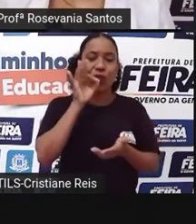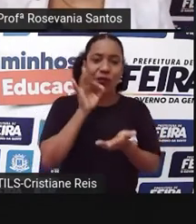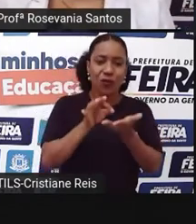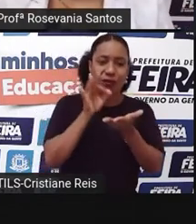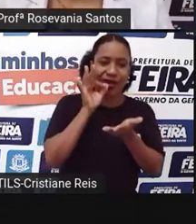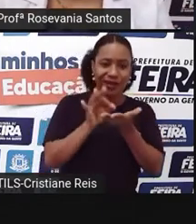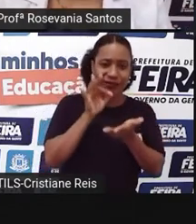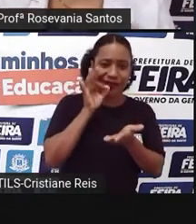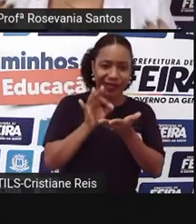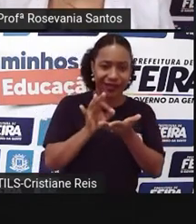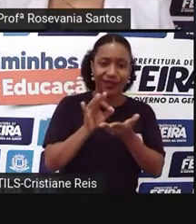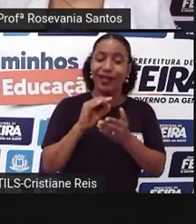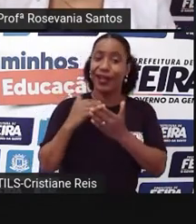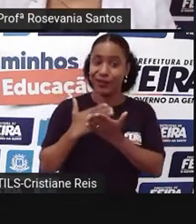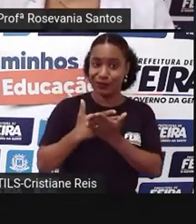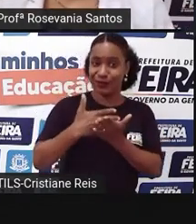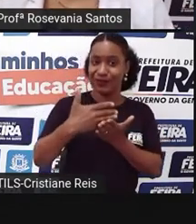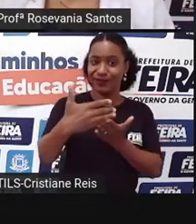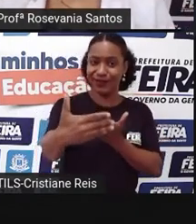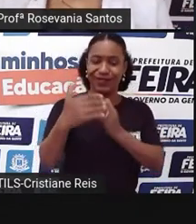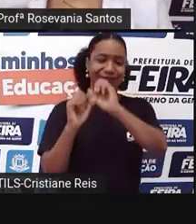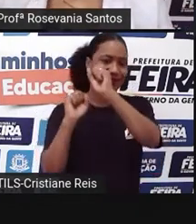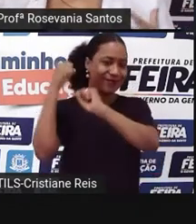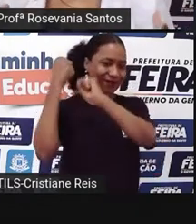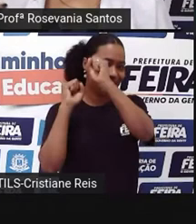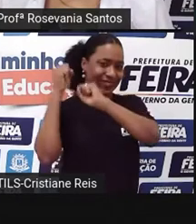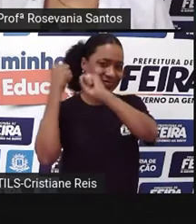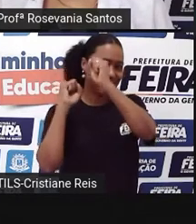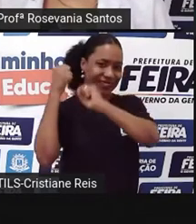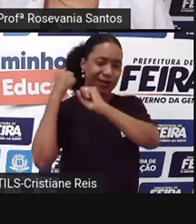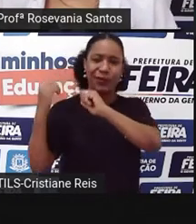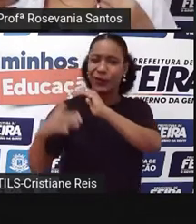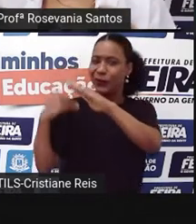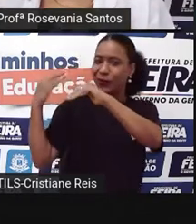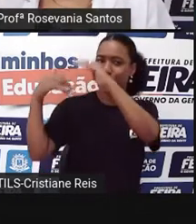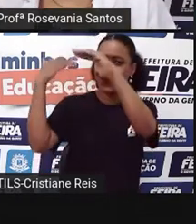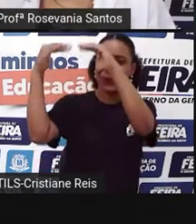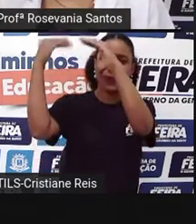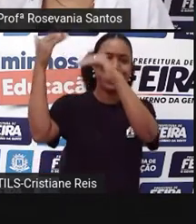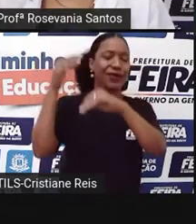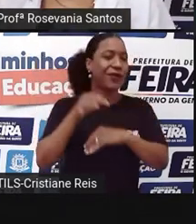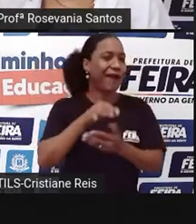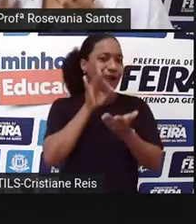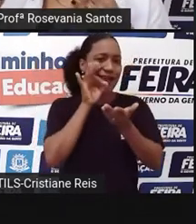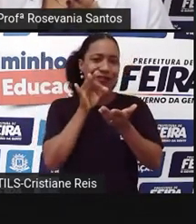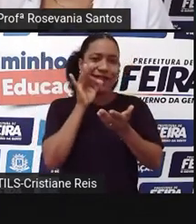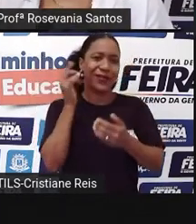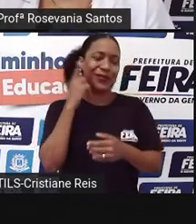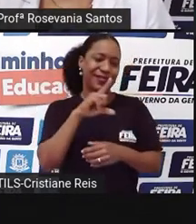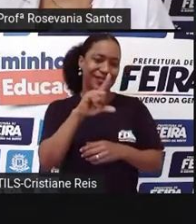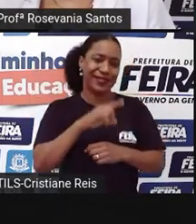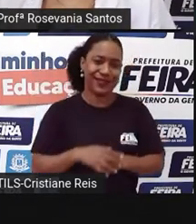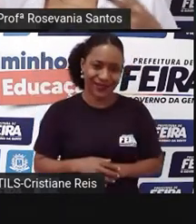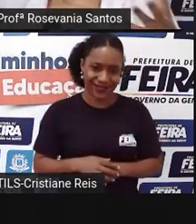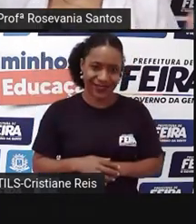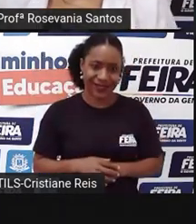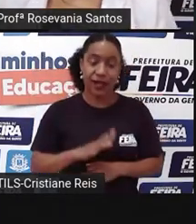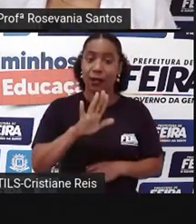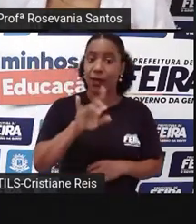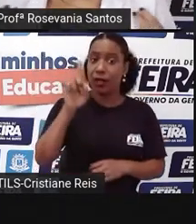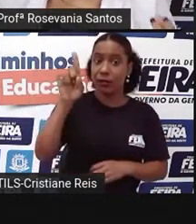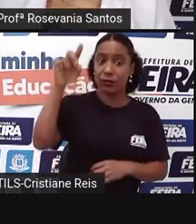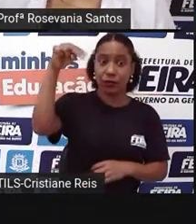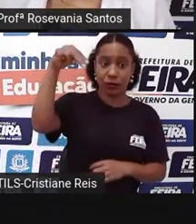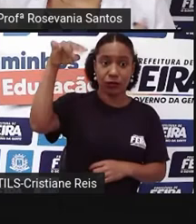pontapé inicial para o desenvolvimento, totalmente diferente do que aconteceu, por exemplo, na região Nordeste, que